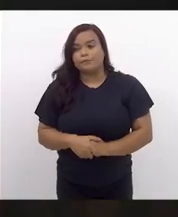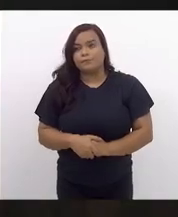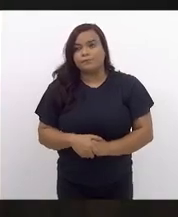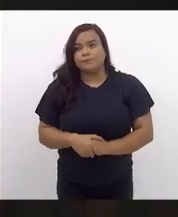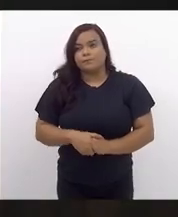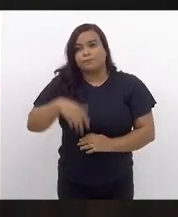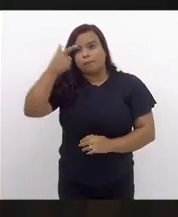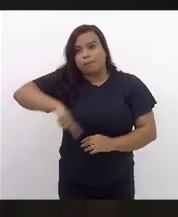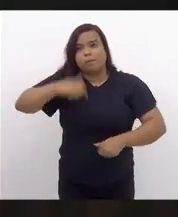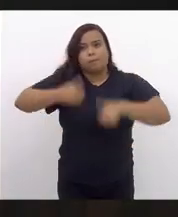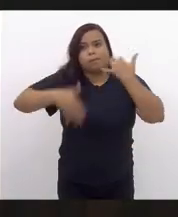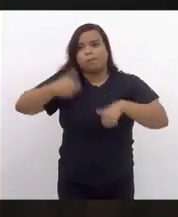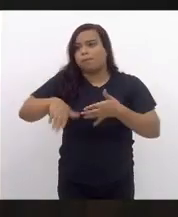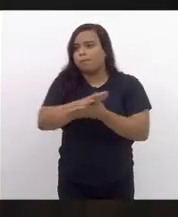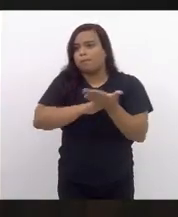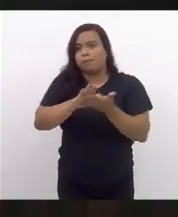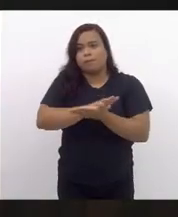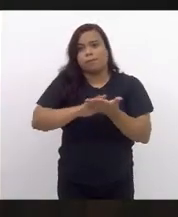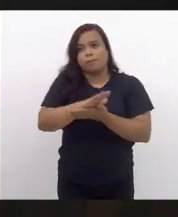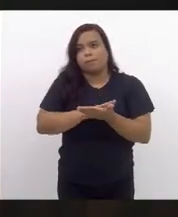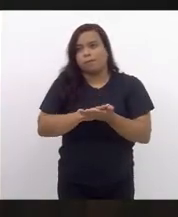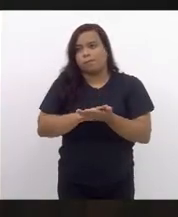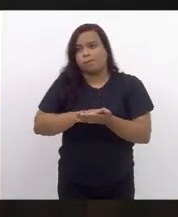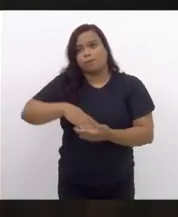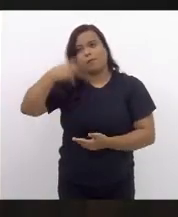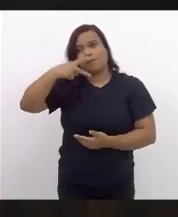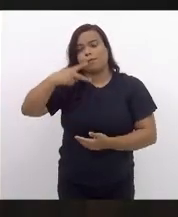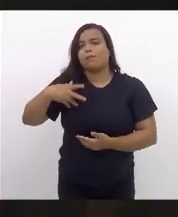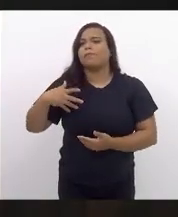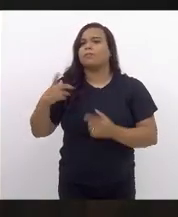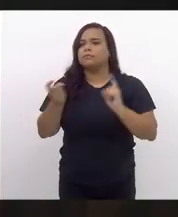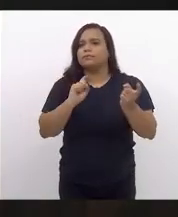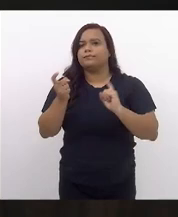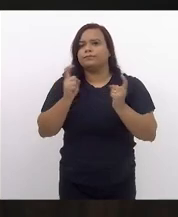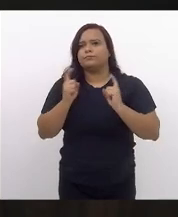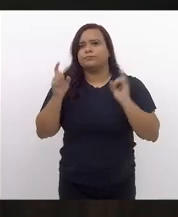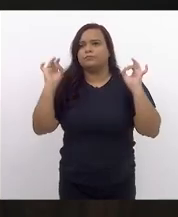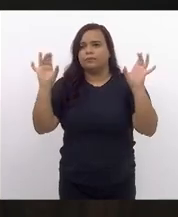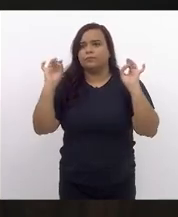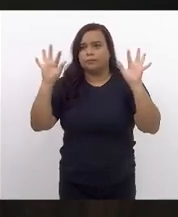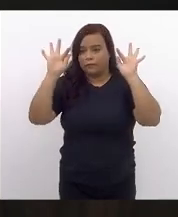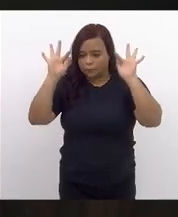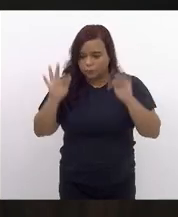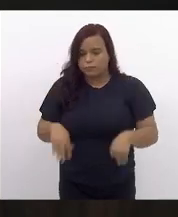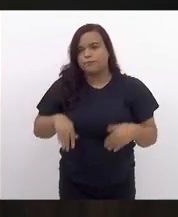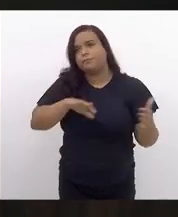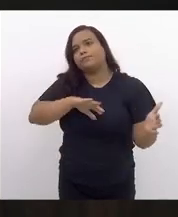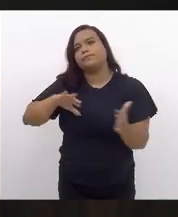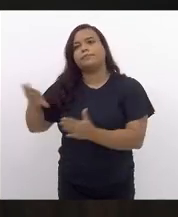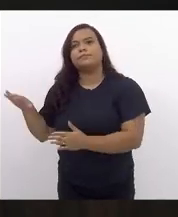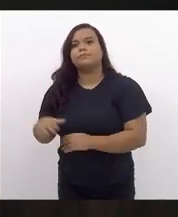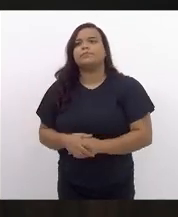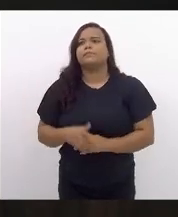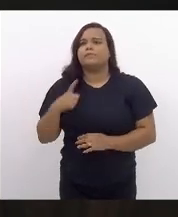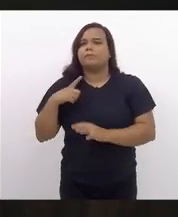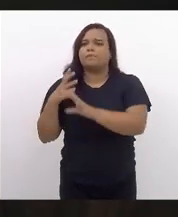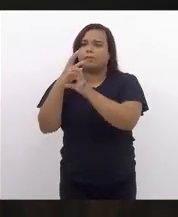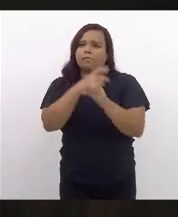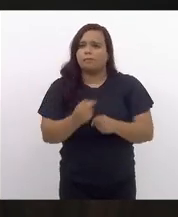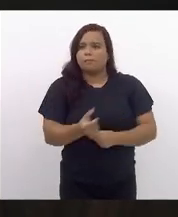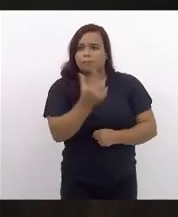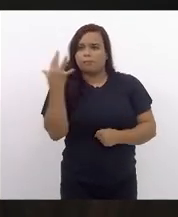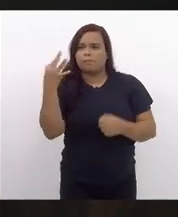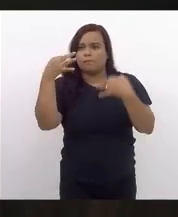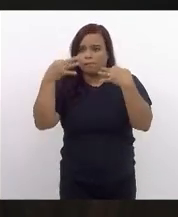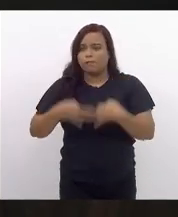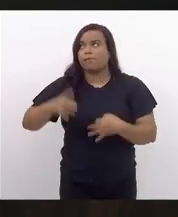Nada mais havendo a tratar na segunda sessão extraordinária, está encerrada a sessão. Havendo número legal e sob a proteção